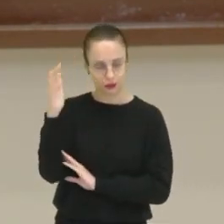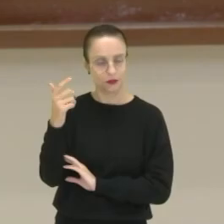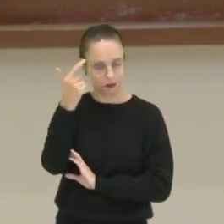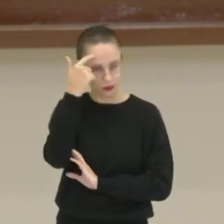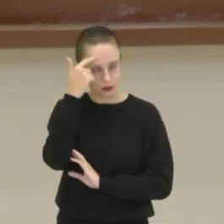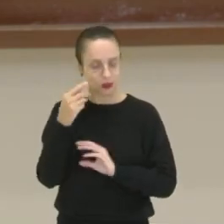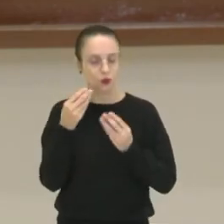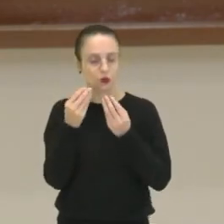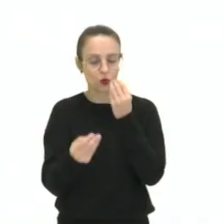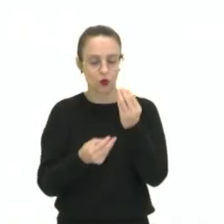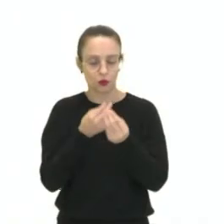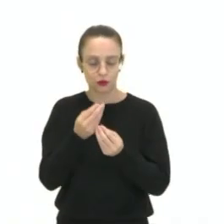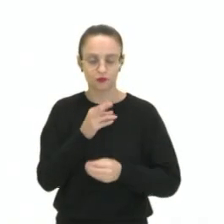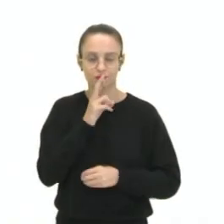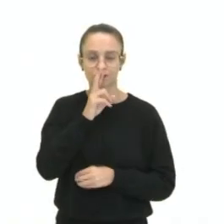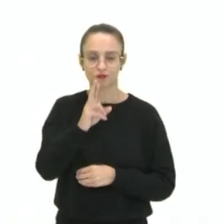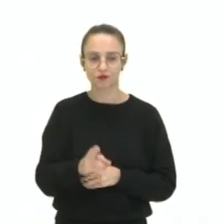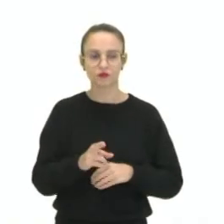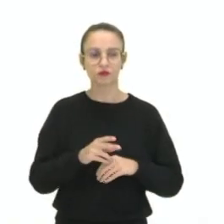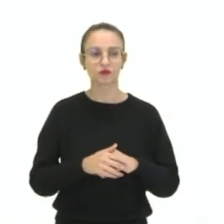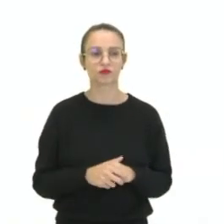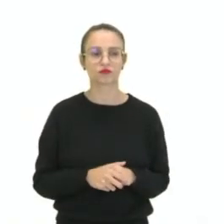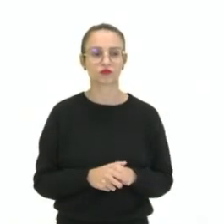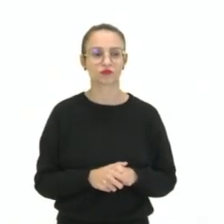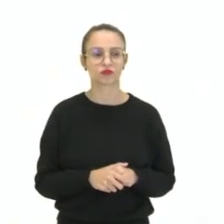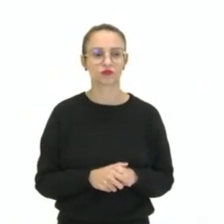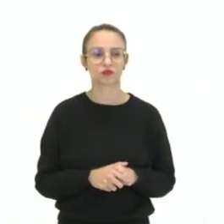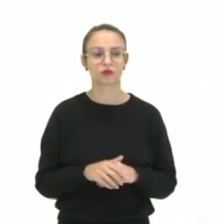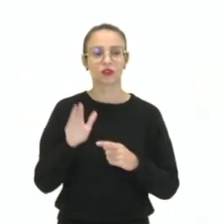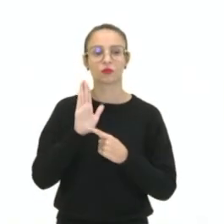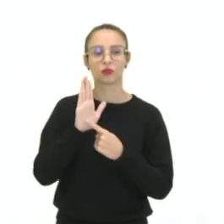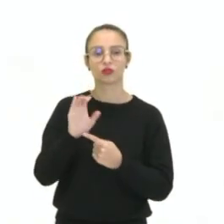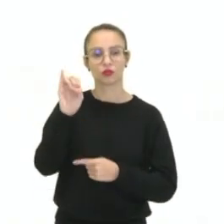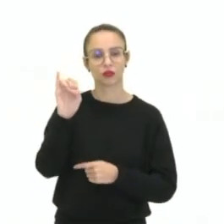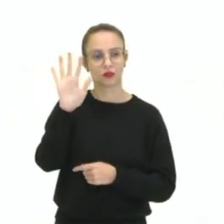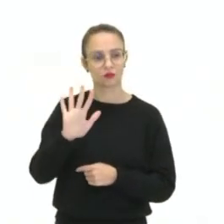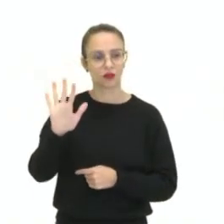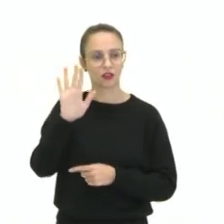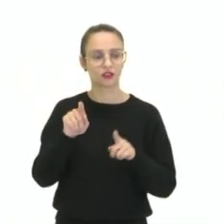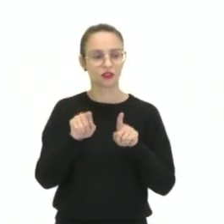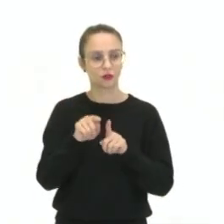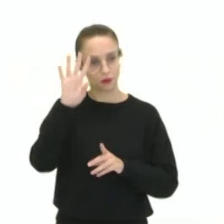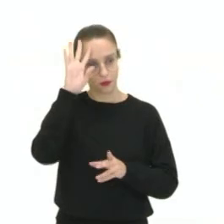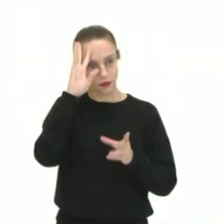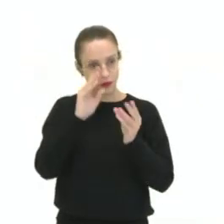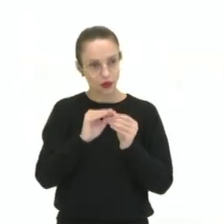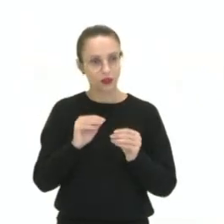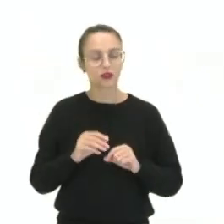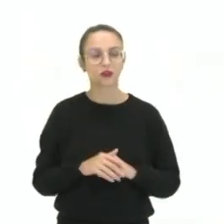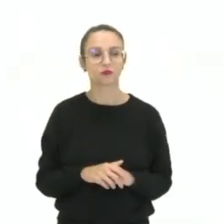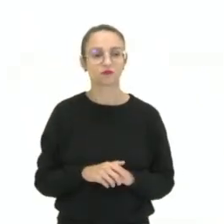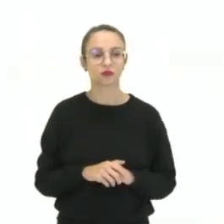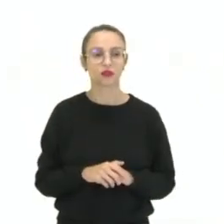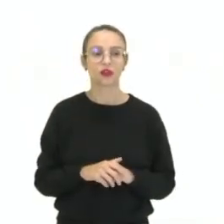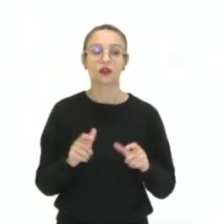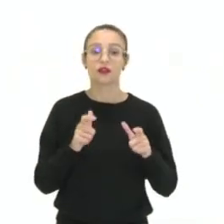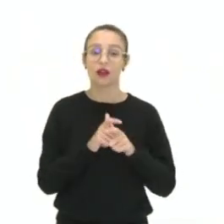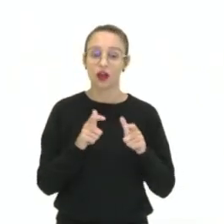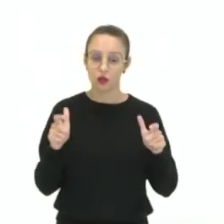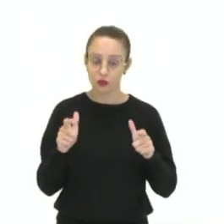juntos ali como ficaria a nossa resposta, né? E até trouxe algumas imagens ali para a gente entender. Então, o aumento do uso